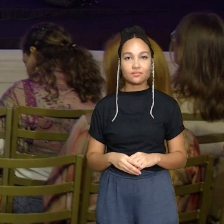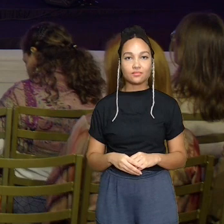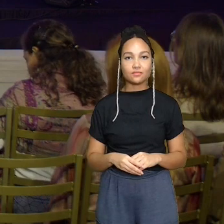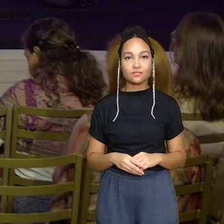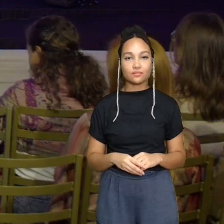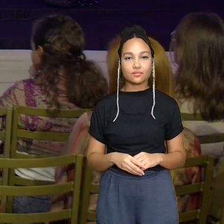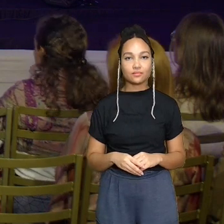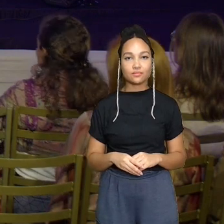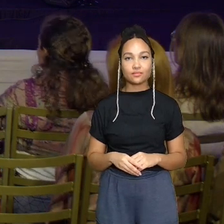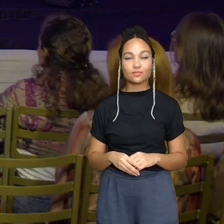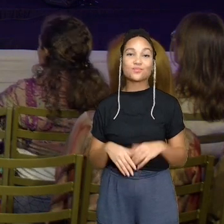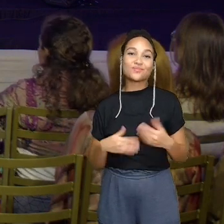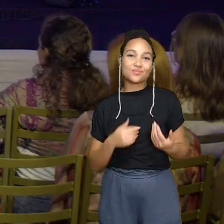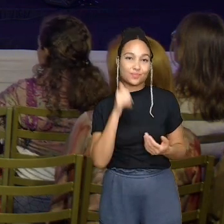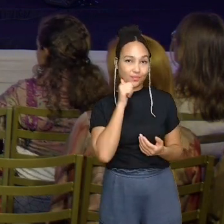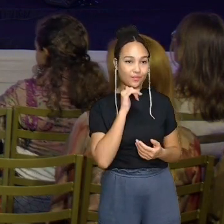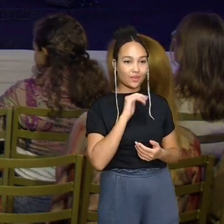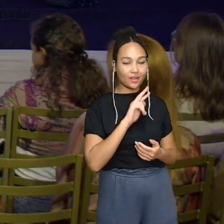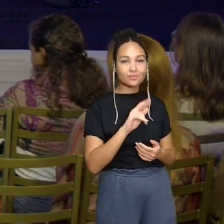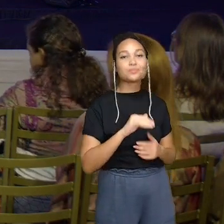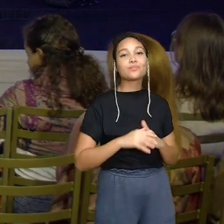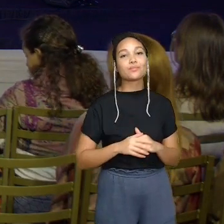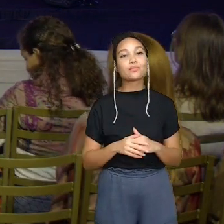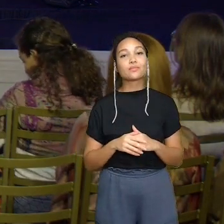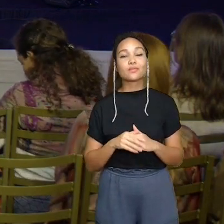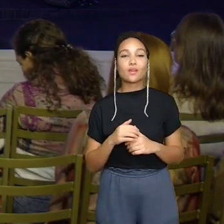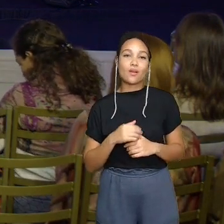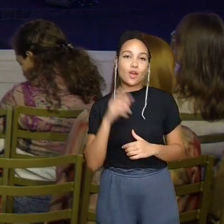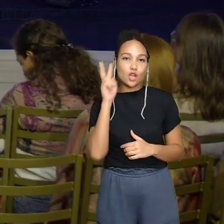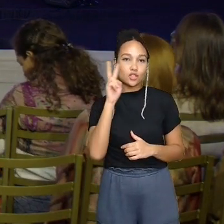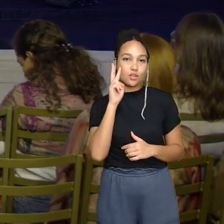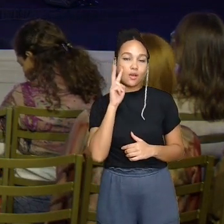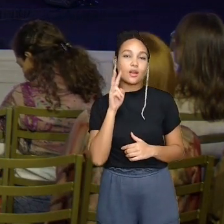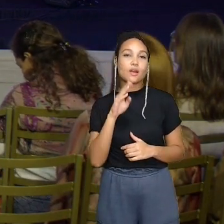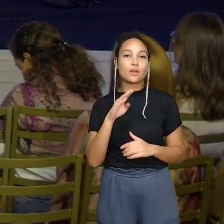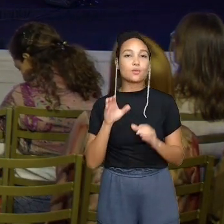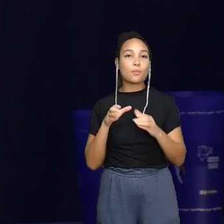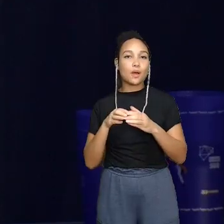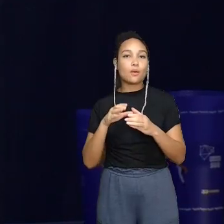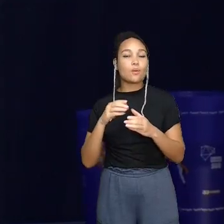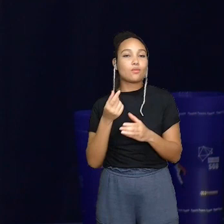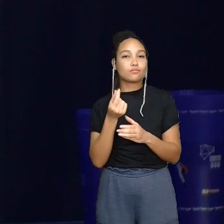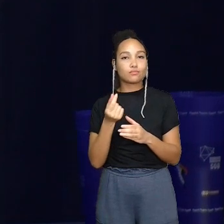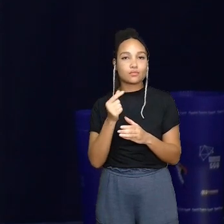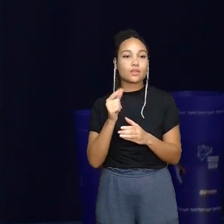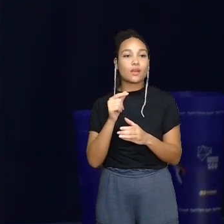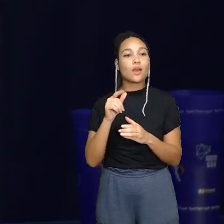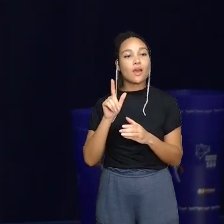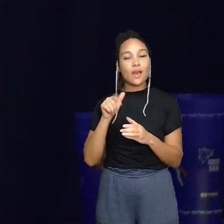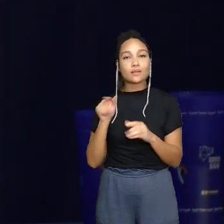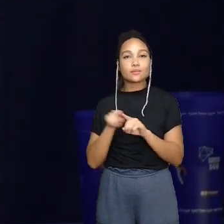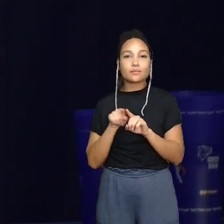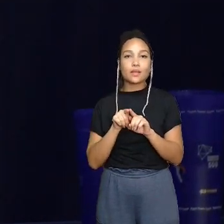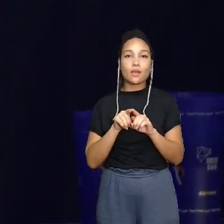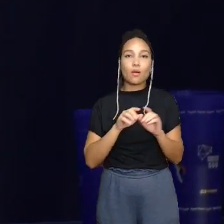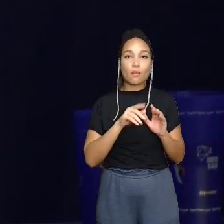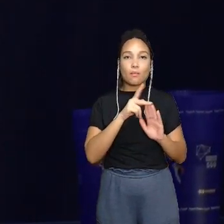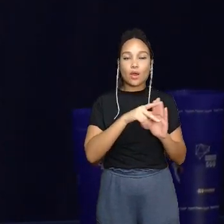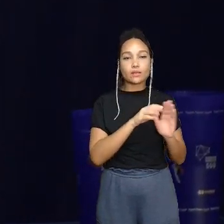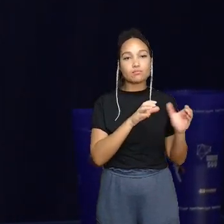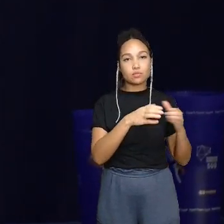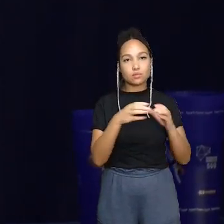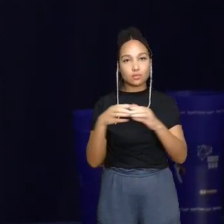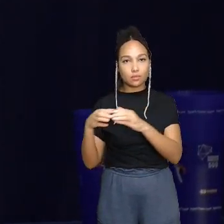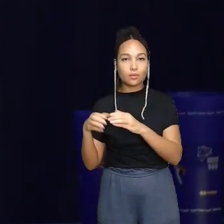Então, pessoal, vou contar a nossa história do Banco Comunitário ICOM, que não é só do ICOM, mas de uma rede de organizações da sociedade civil aqui